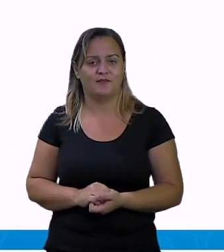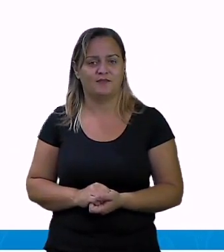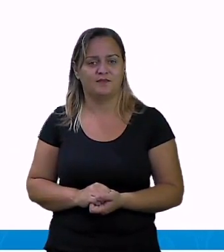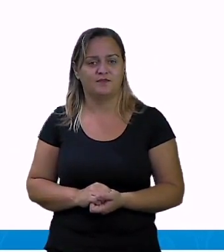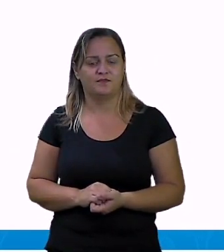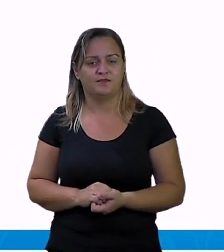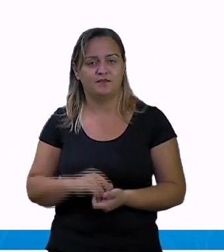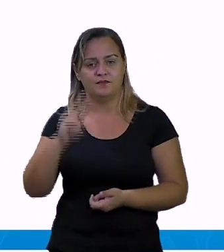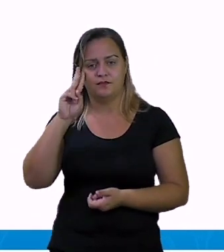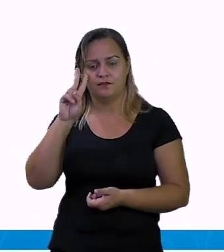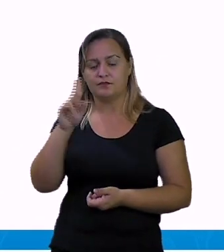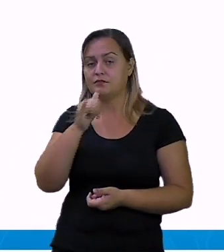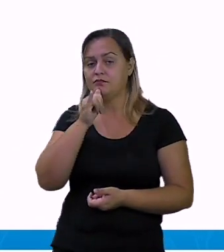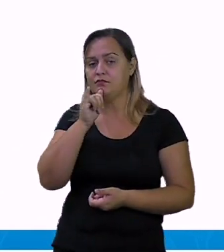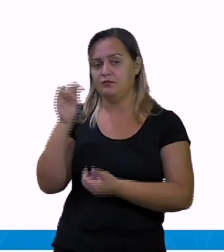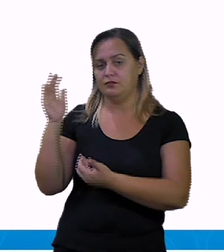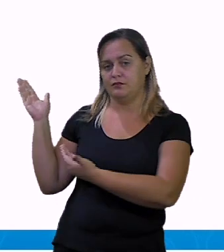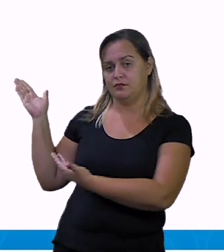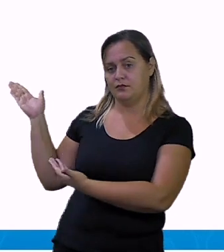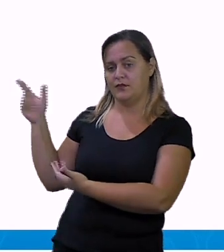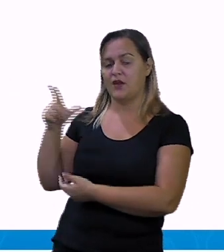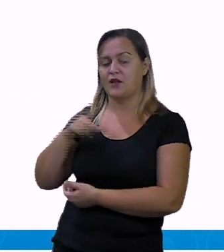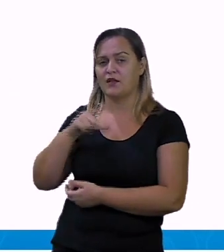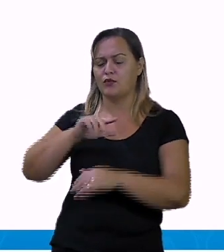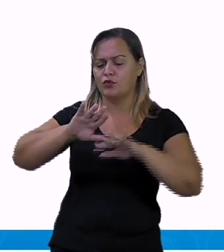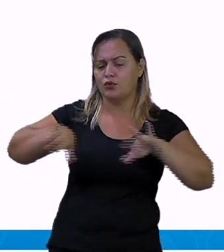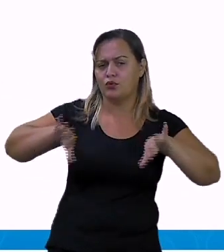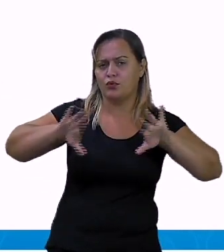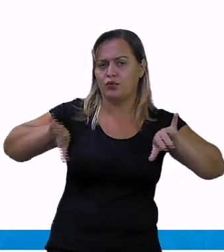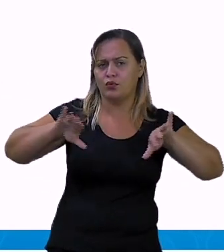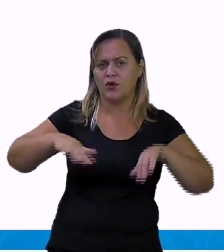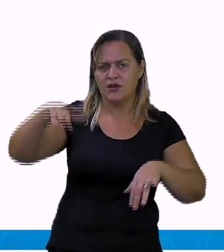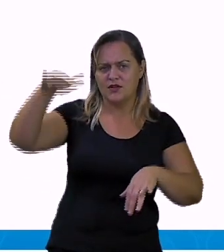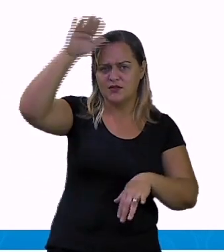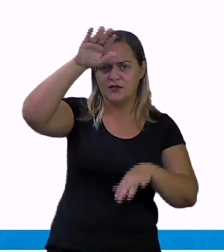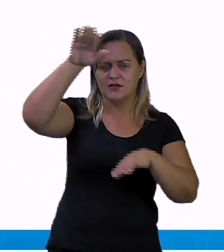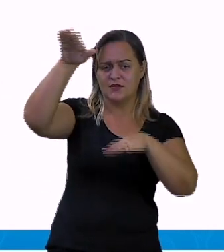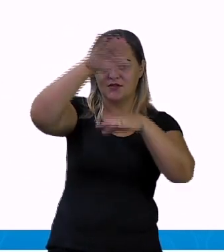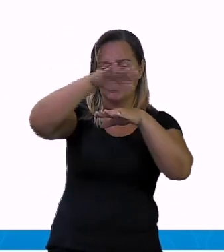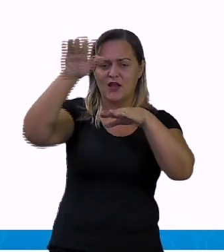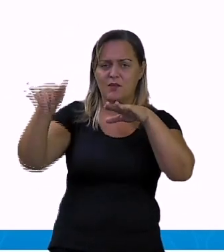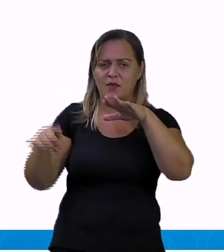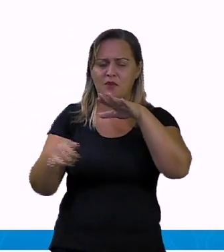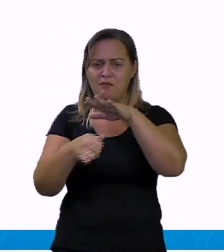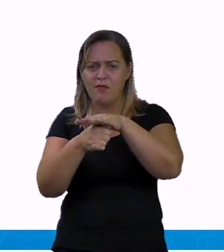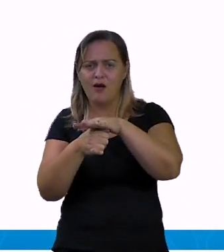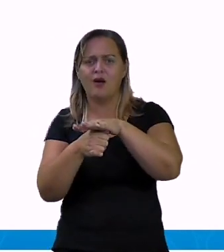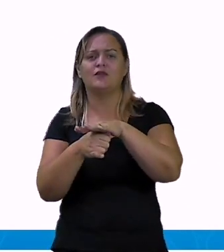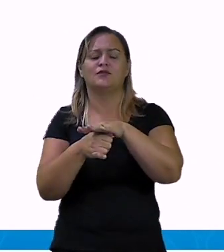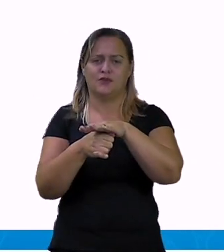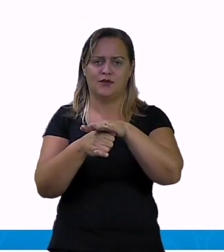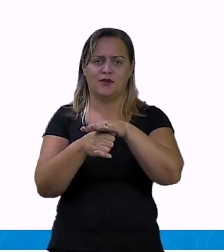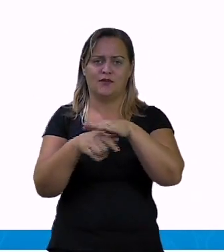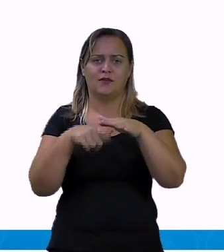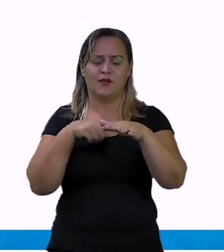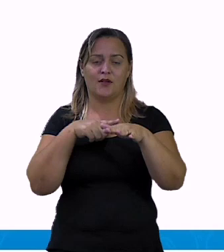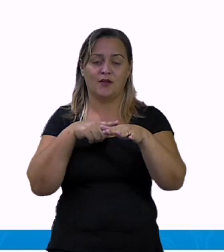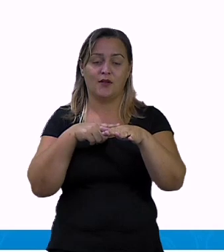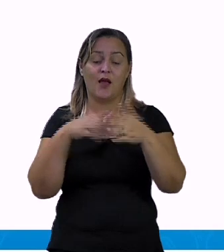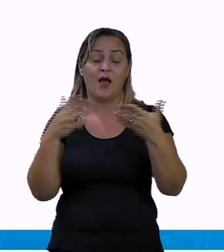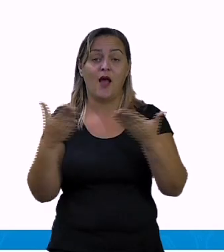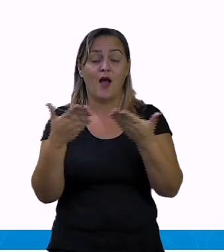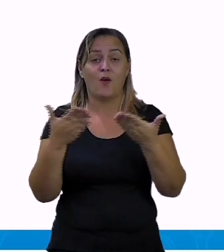ele tem nadadeiras superiores e inferiores Tem cauda no caso delas isso não